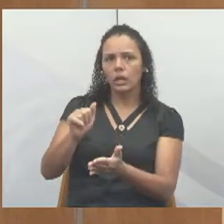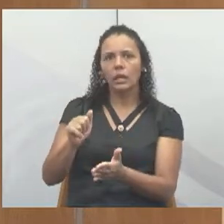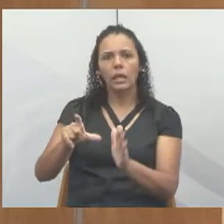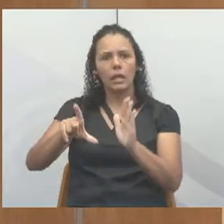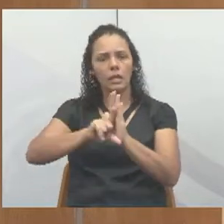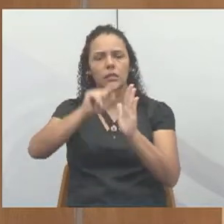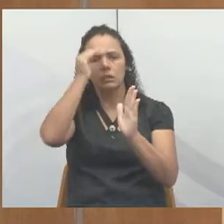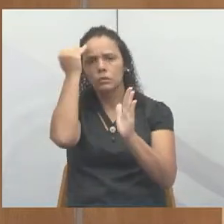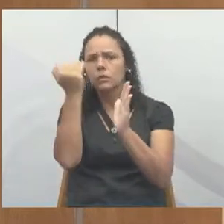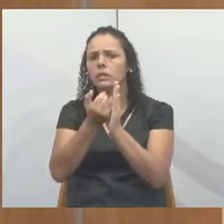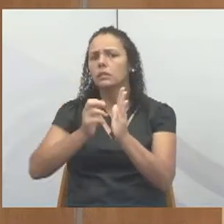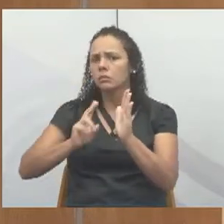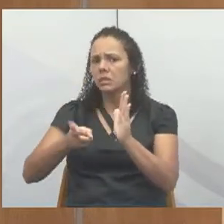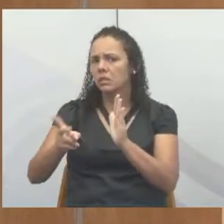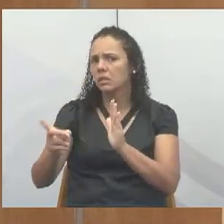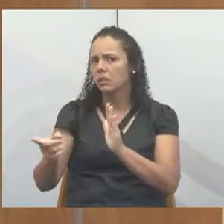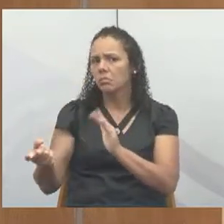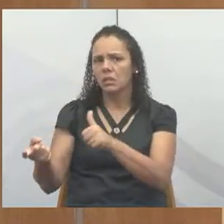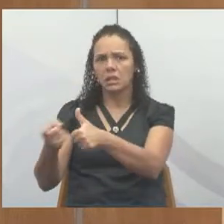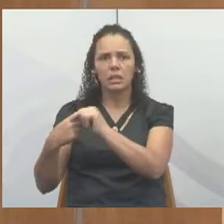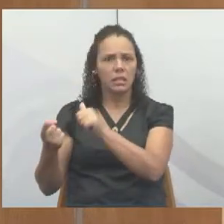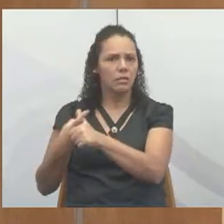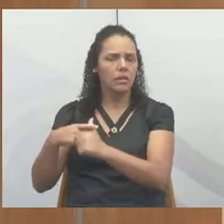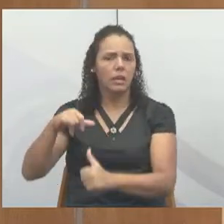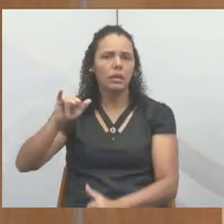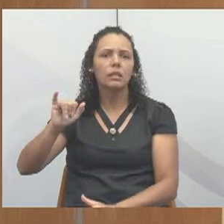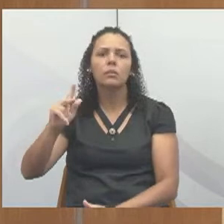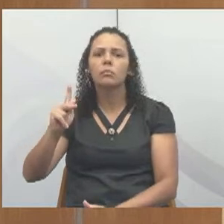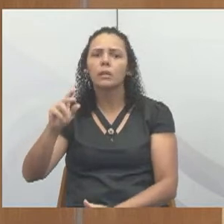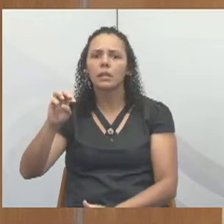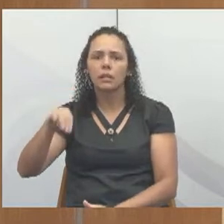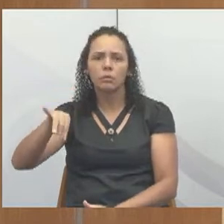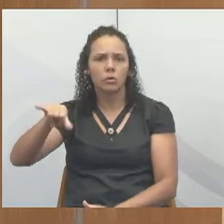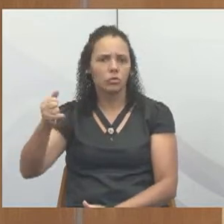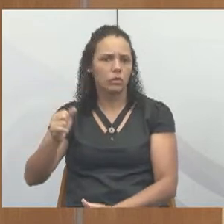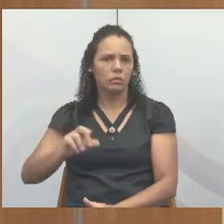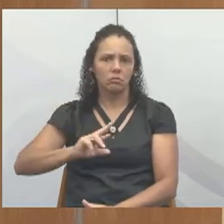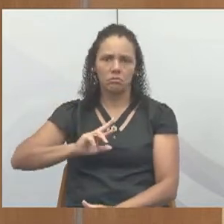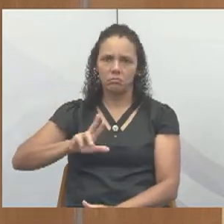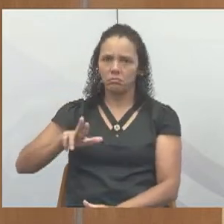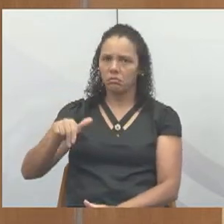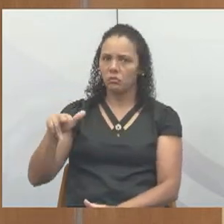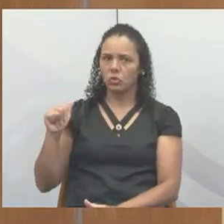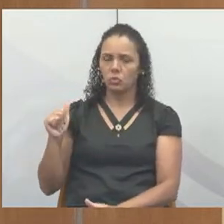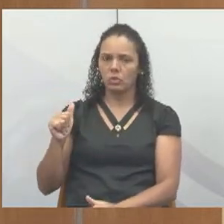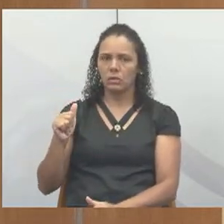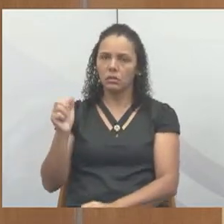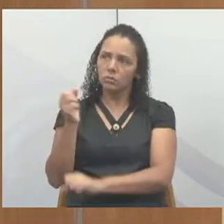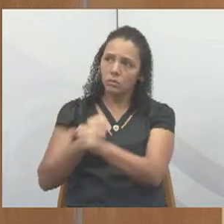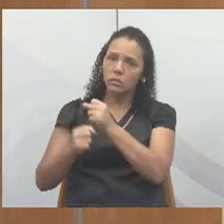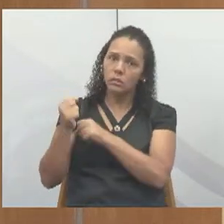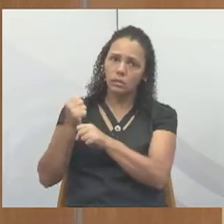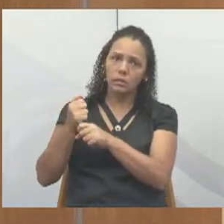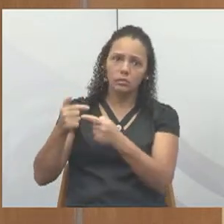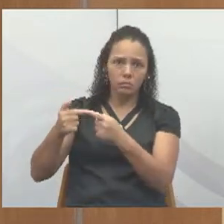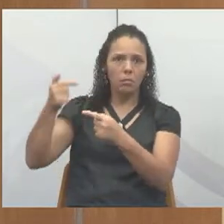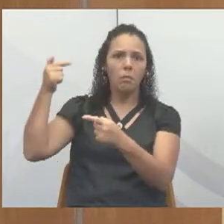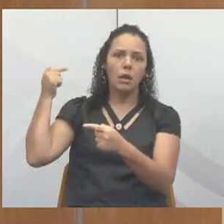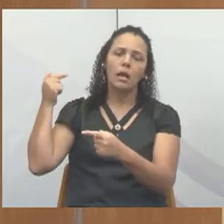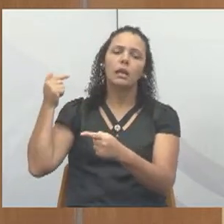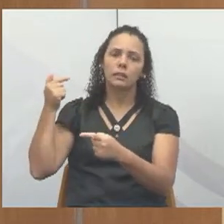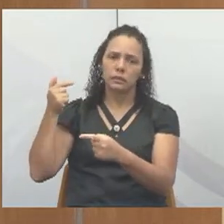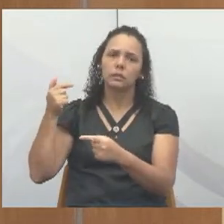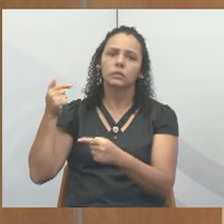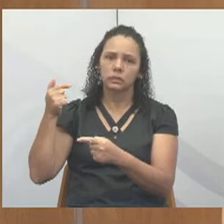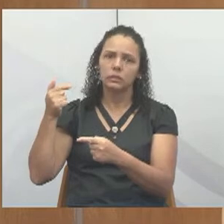município. Então, a gente nunca ficou devendo ao IPMJ. Realmente, nos anos anteriores, concordo contigo, que foi